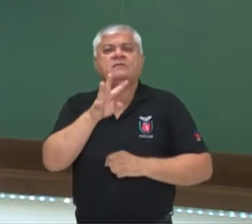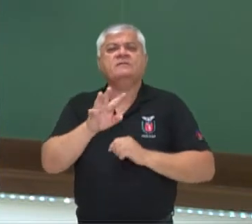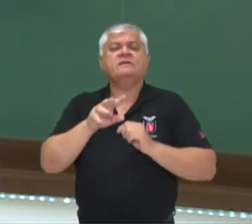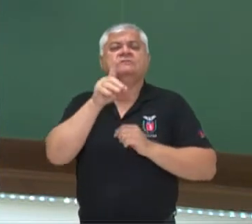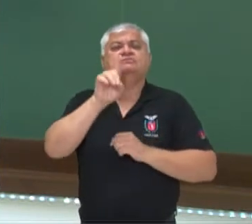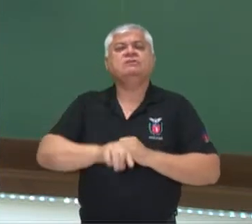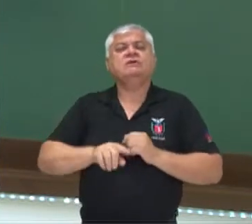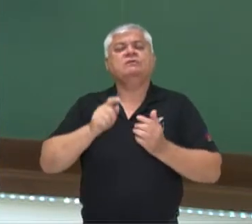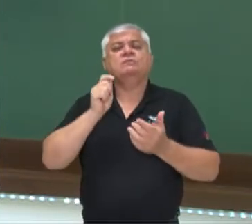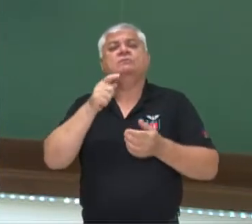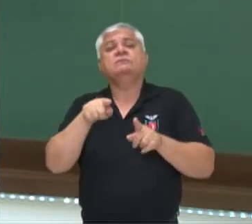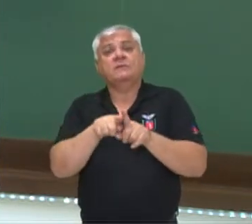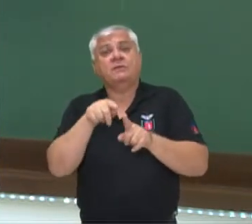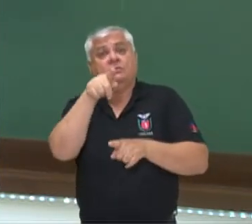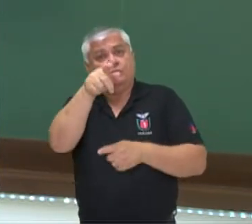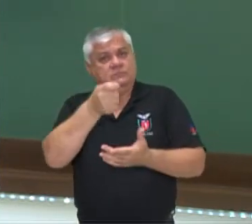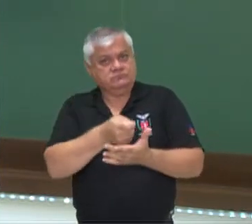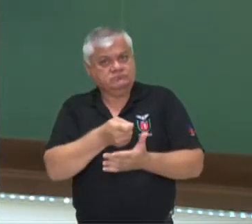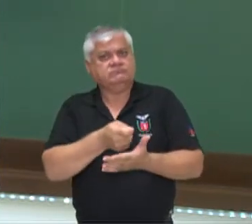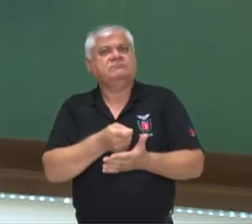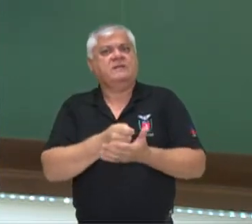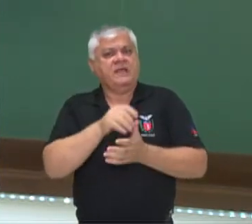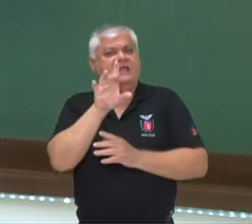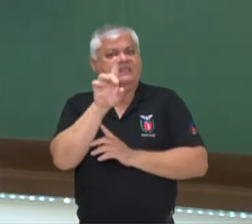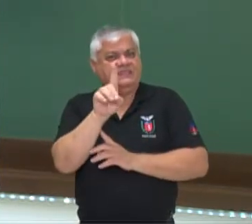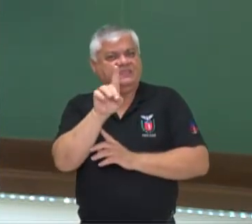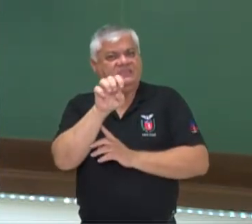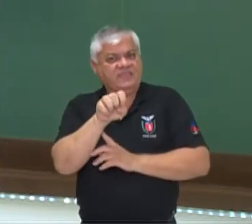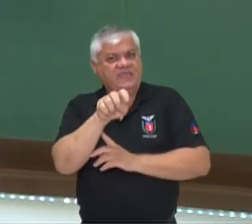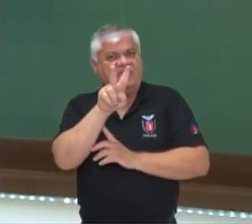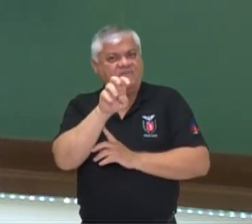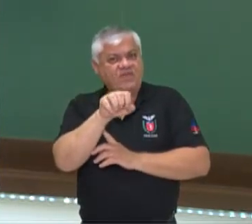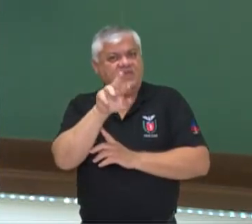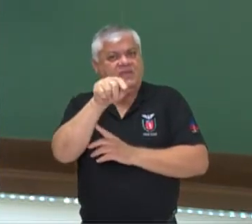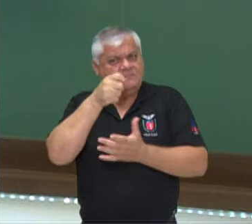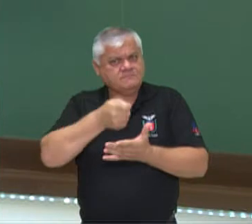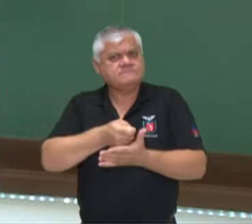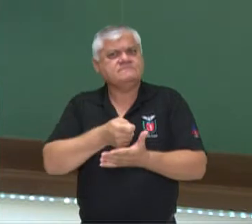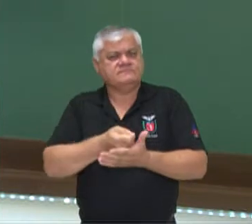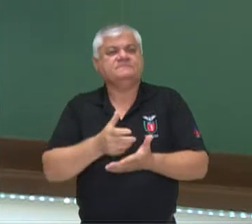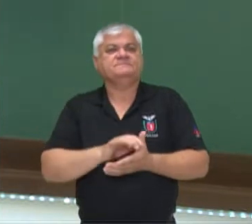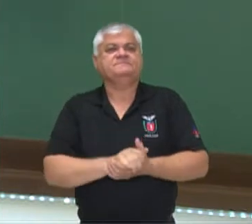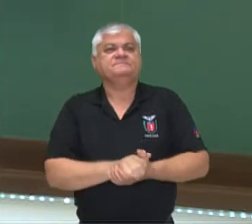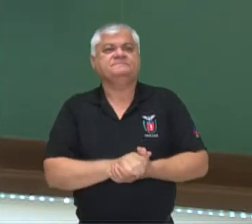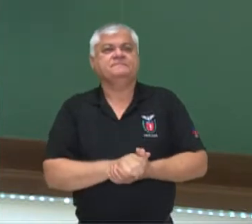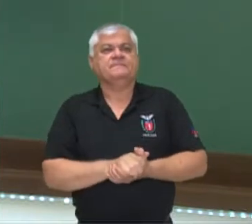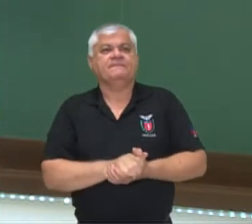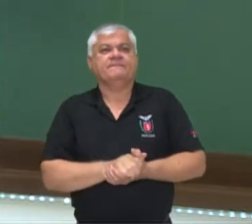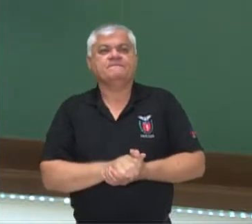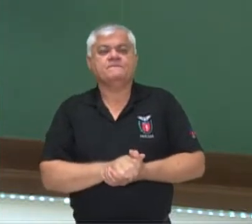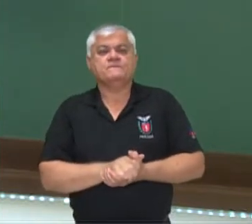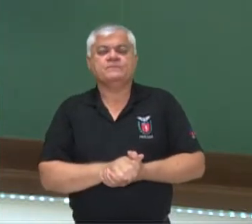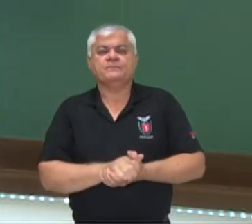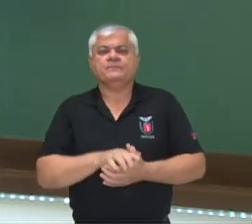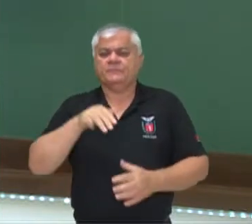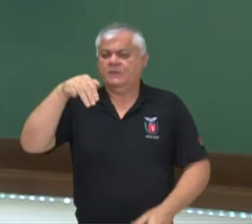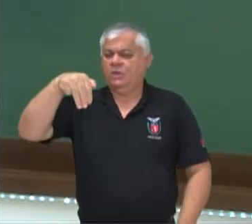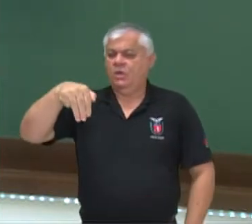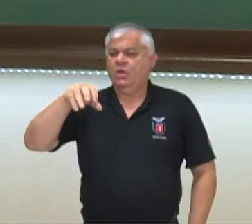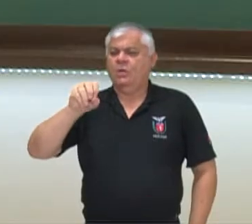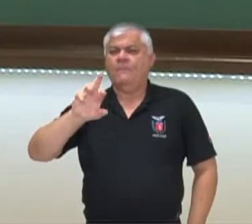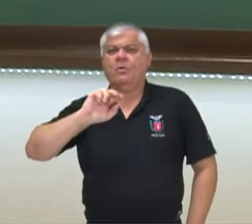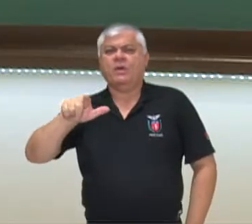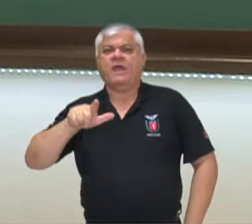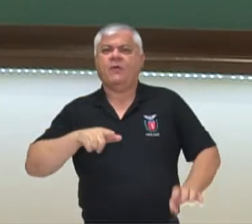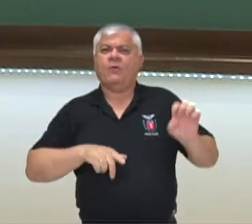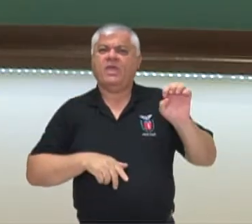seus direitos e principalmente os seus deveres enquanto aluno do seu colégio. Tudo bem? Pessoal, sobre moral e ética,